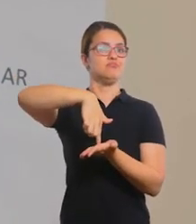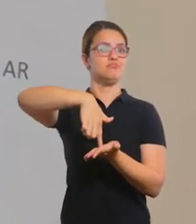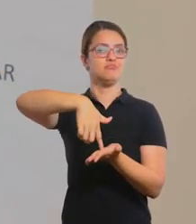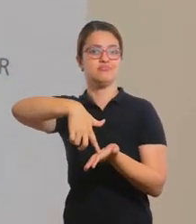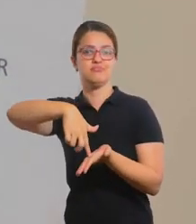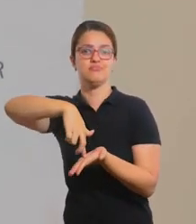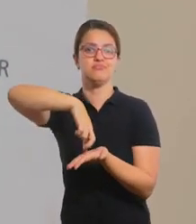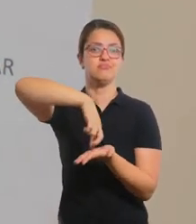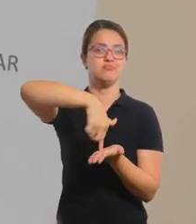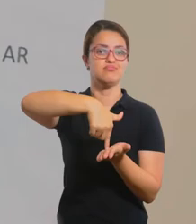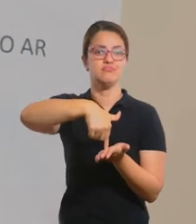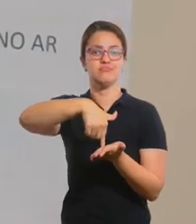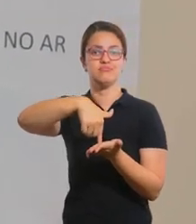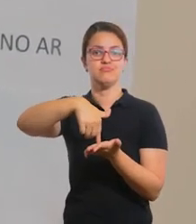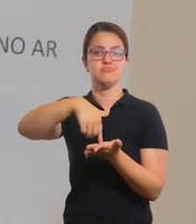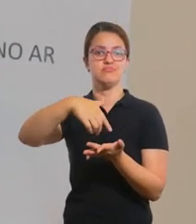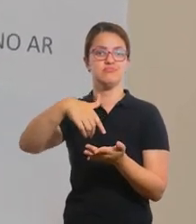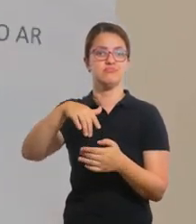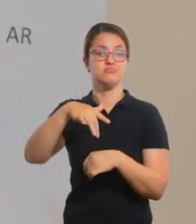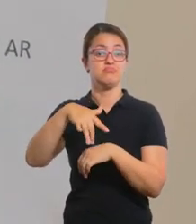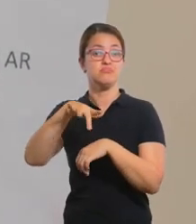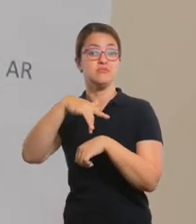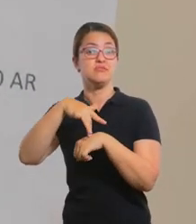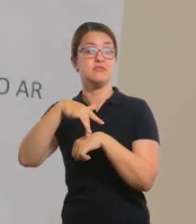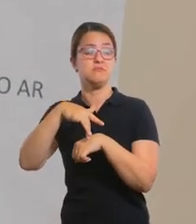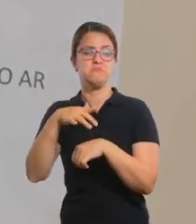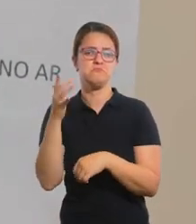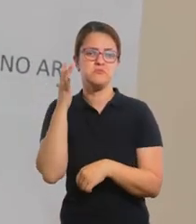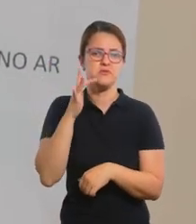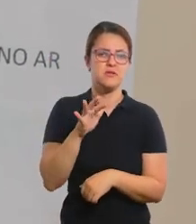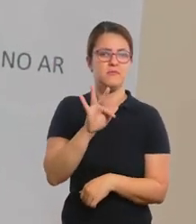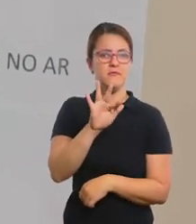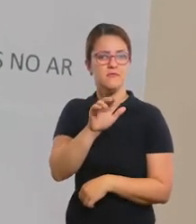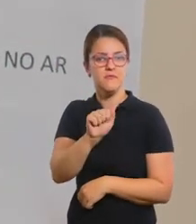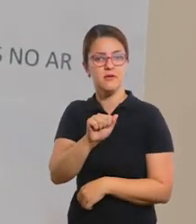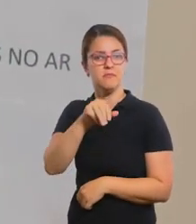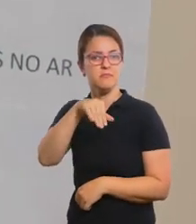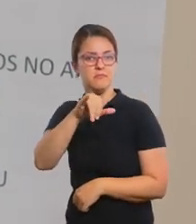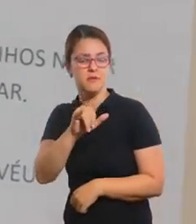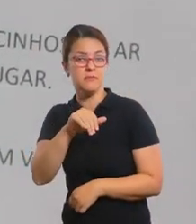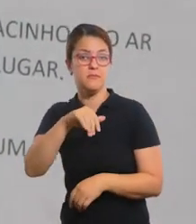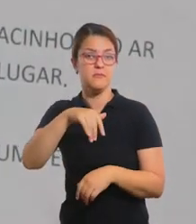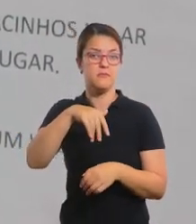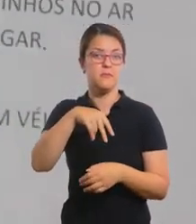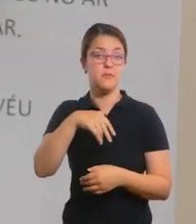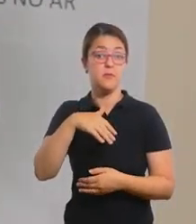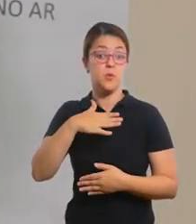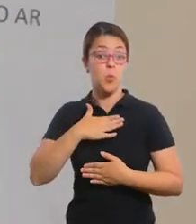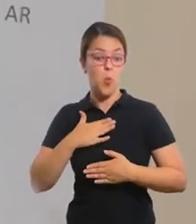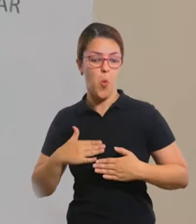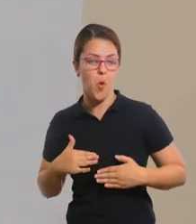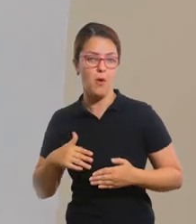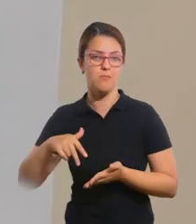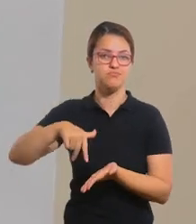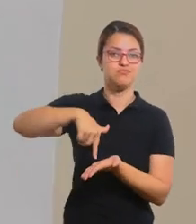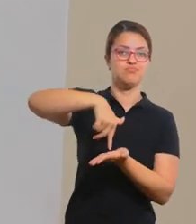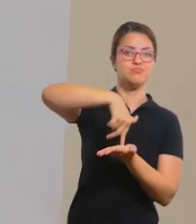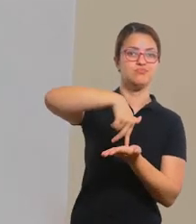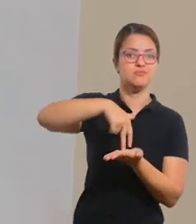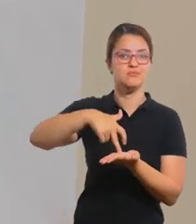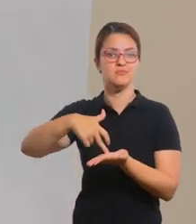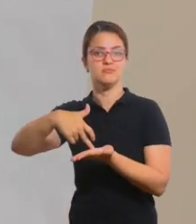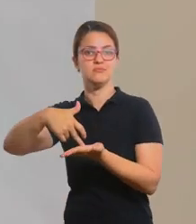pé. Não conhece nem mi nem fá, mas inclina o corpo para cá e para lá.